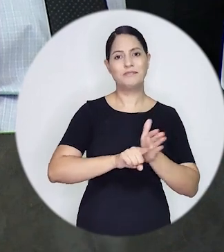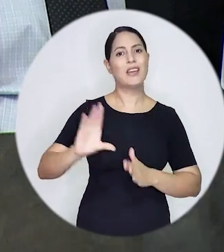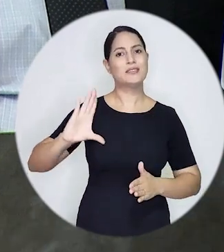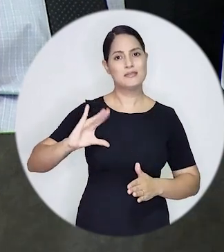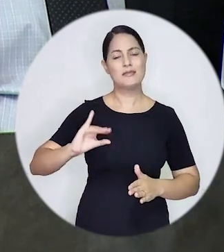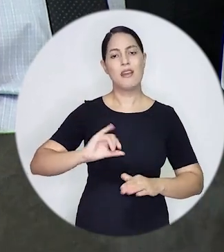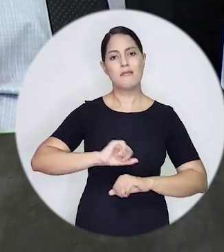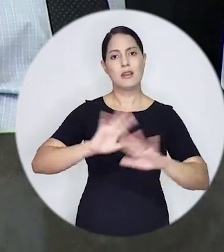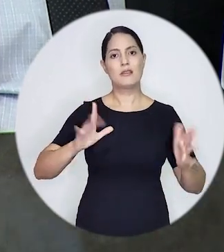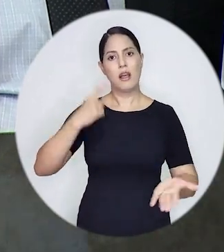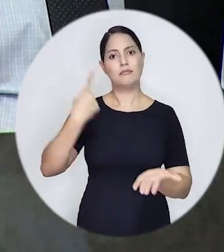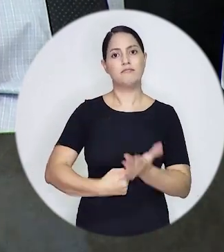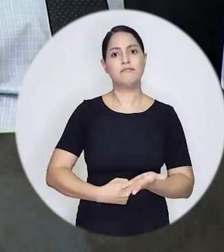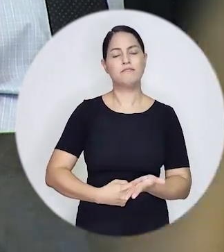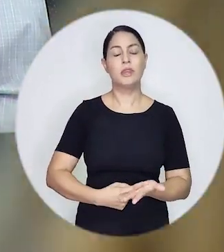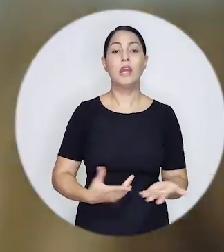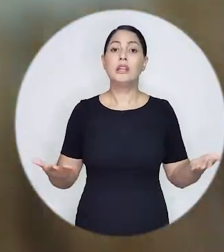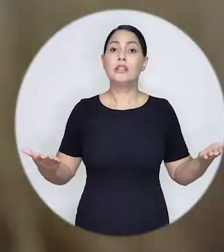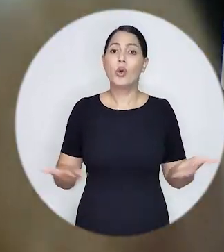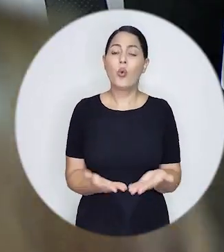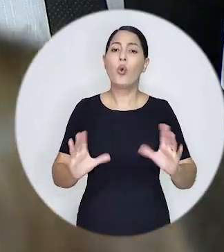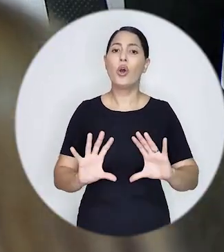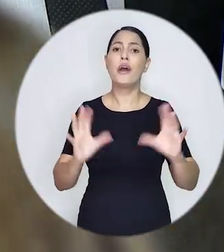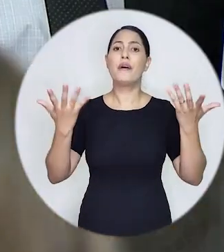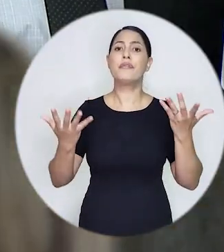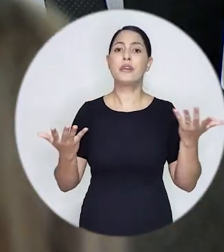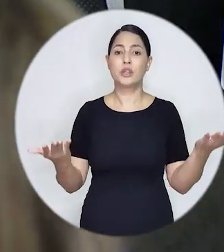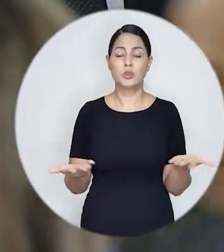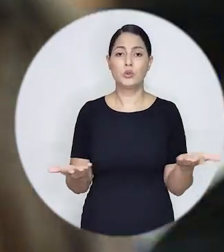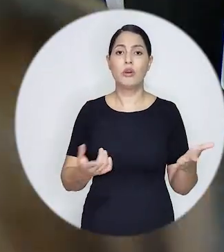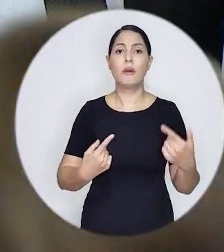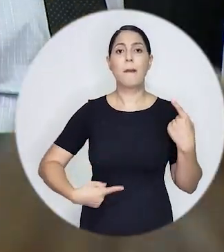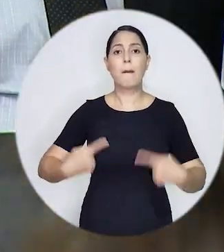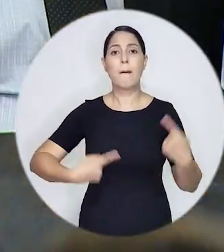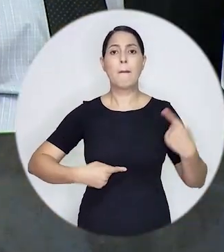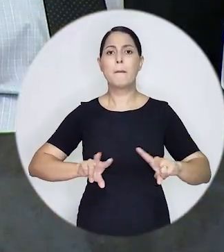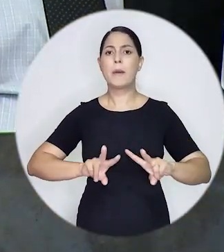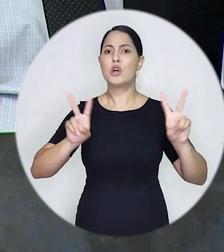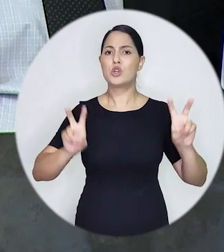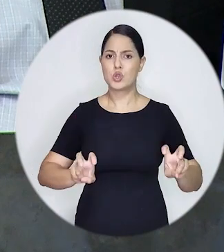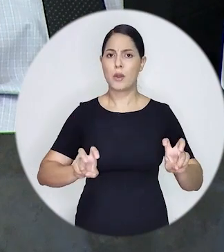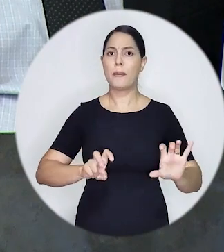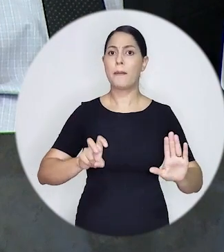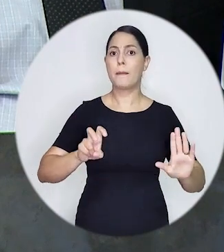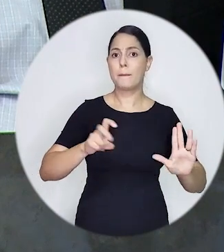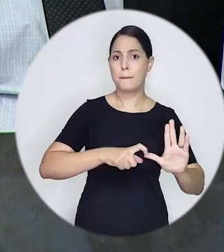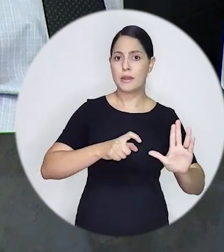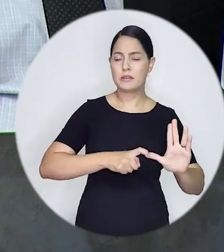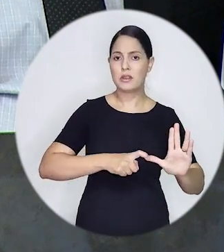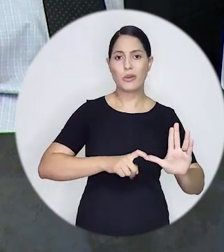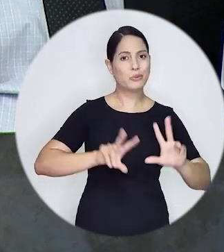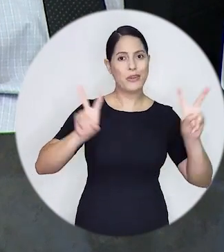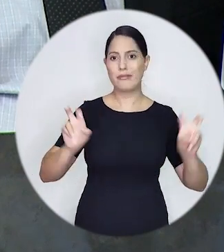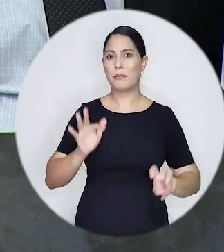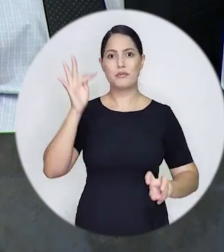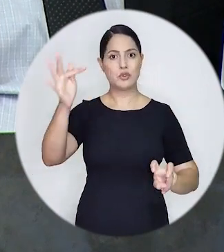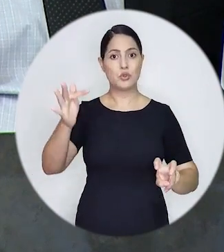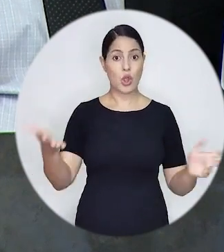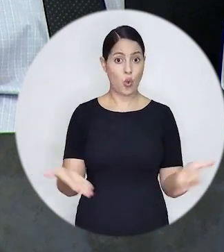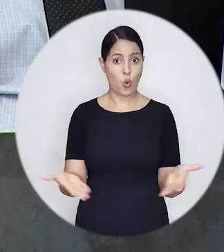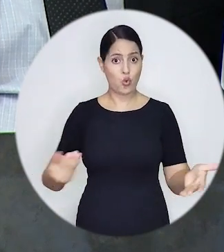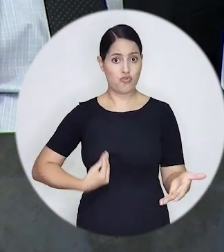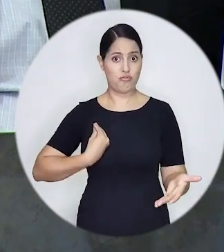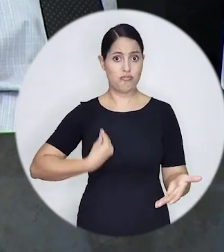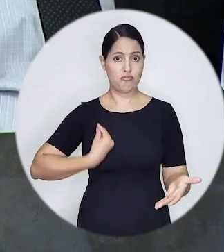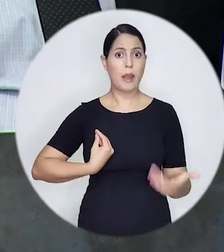os preconceitos. O hoje exige de nós enfrentarmos a desinformação.